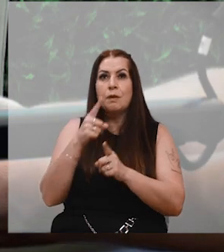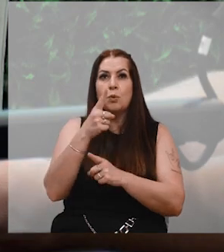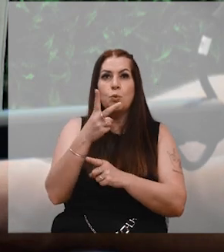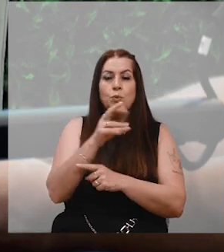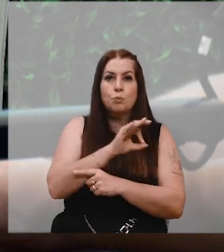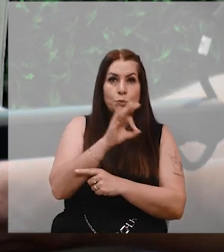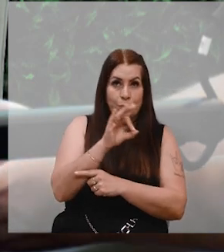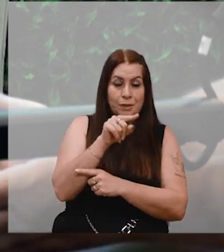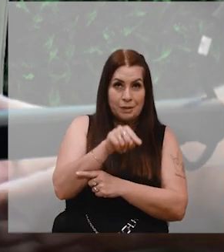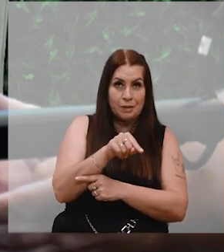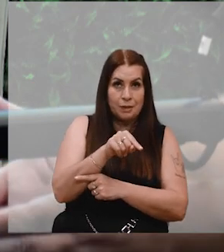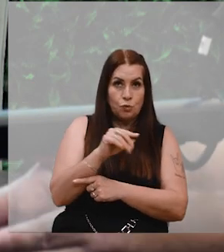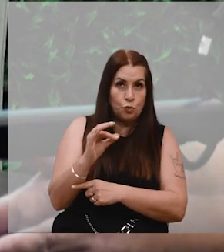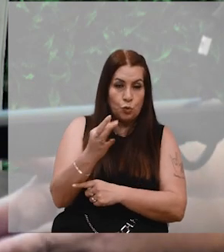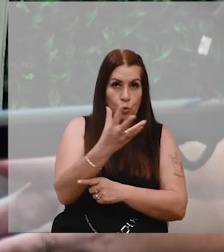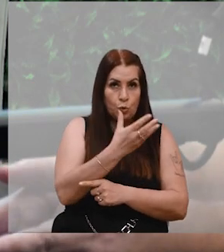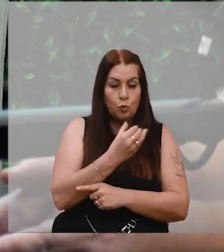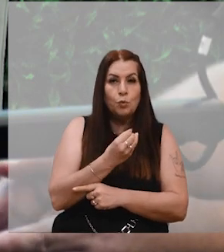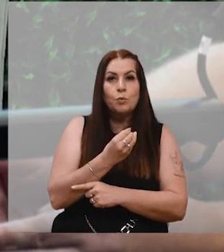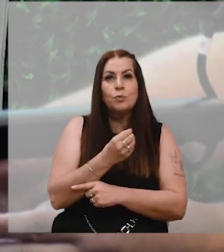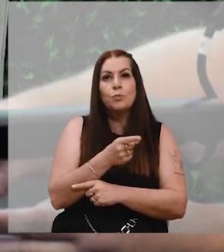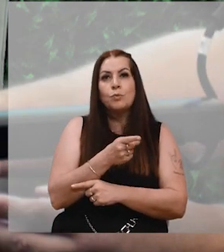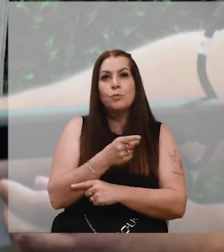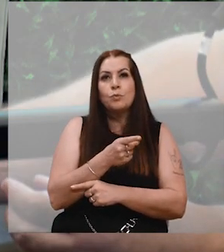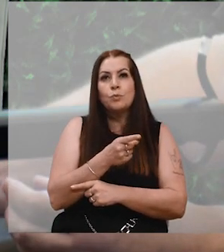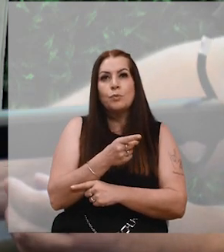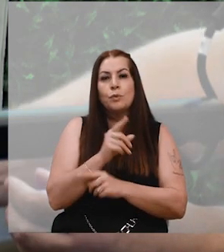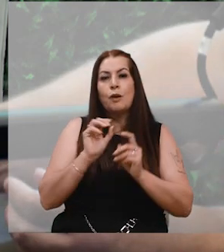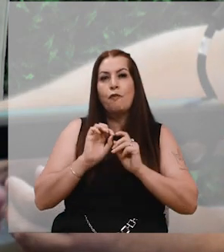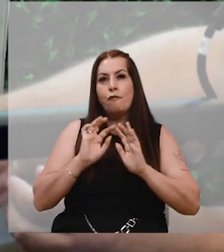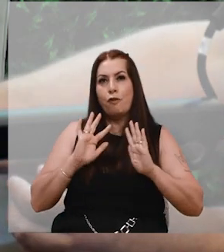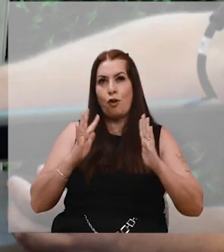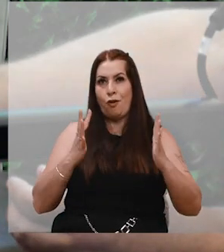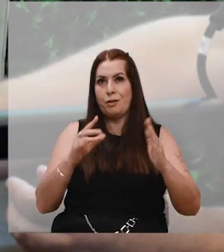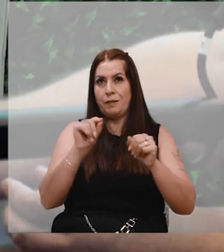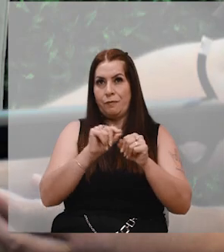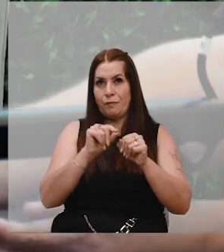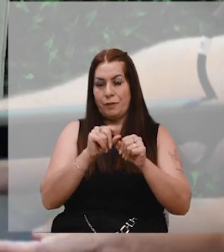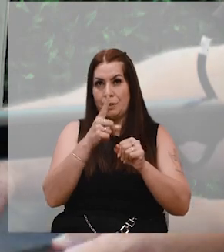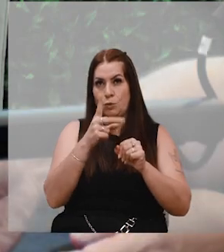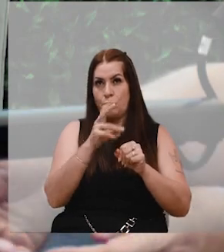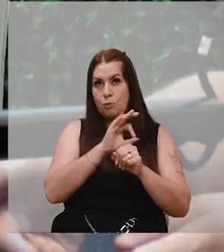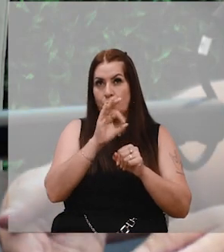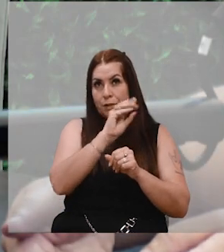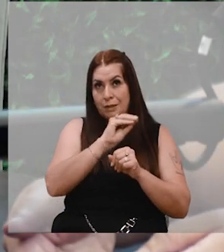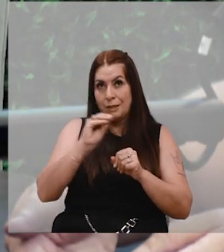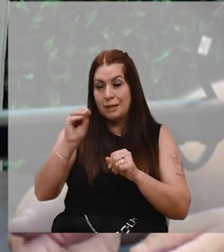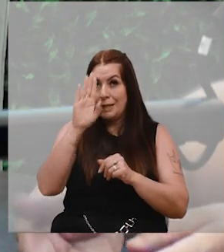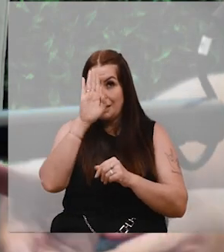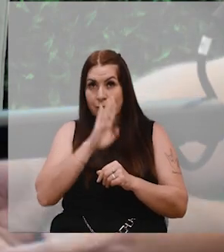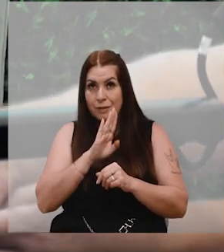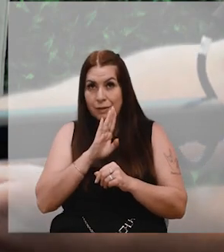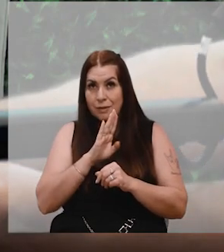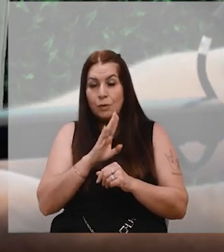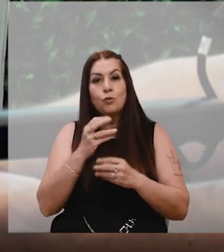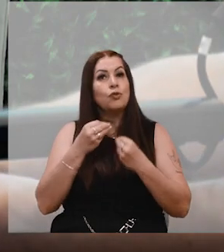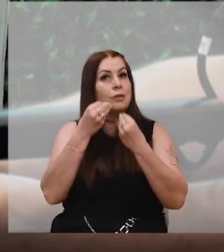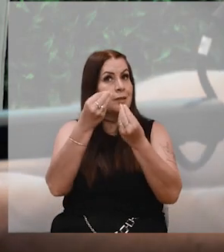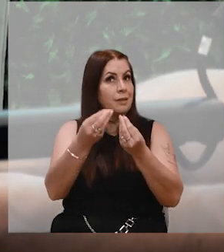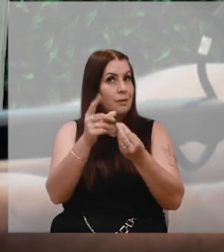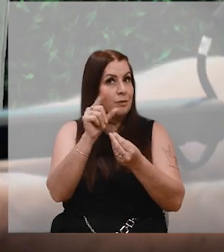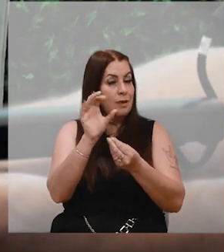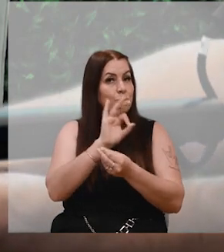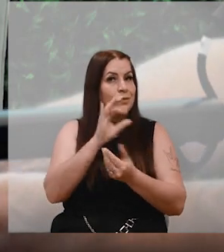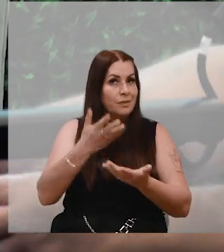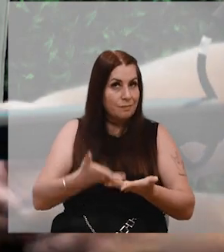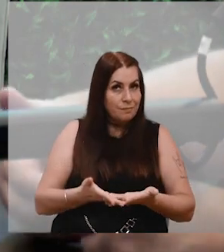era 12% de todos os 100 velórios que são realizados, 12% teria que ter gratuidade. Hoje a empresa está entregando